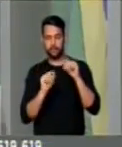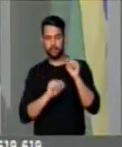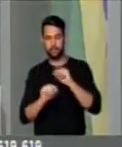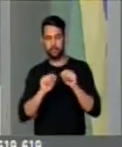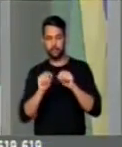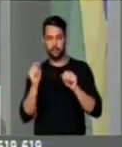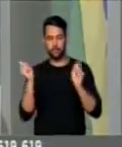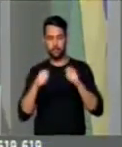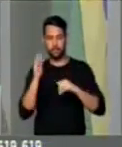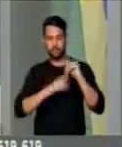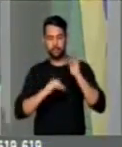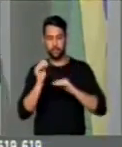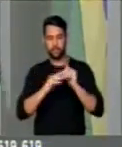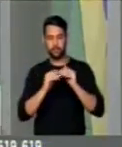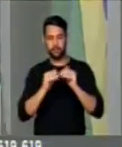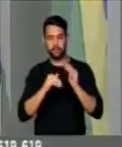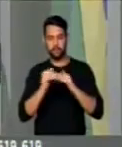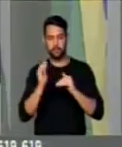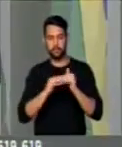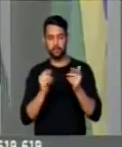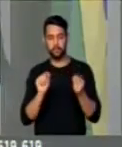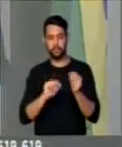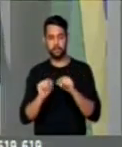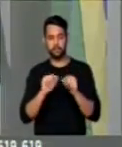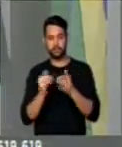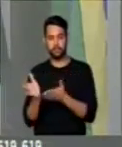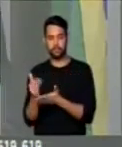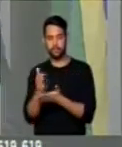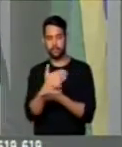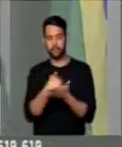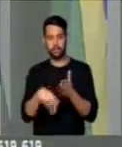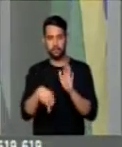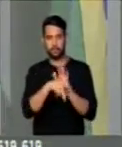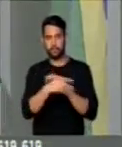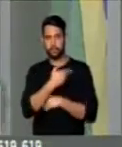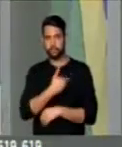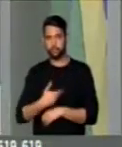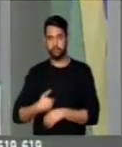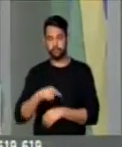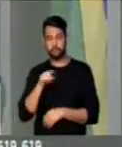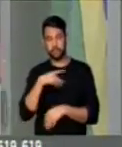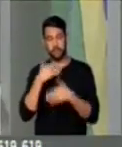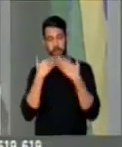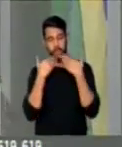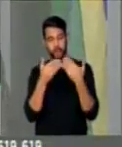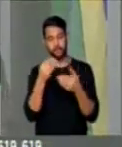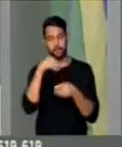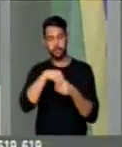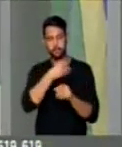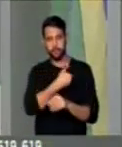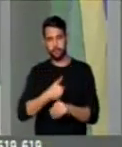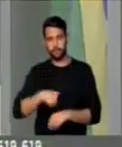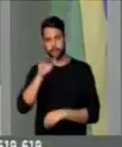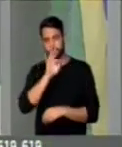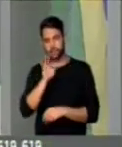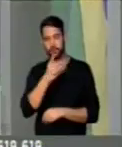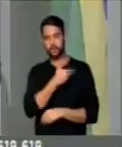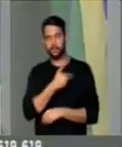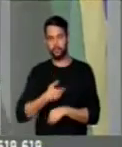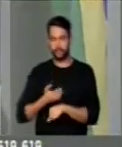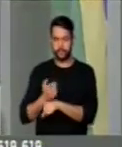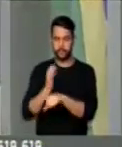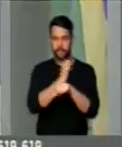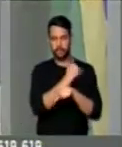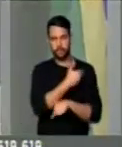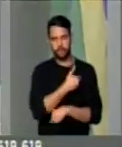a capacidade, é muito menor a capacidade de arrecadação do próprio Estado. Isso se reflete no governo federal, nos governos